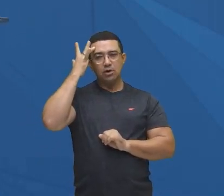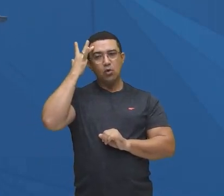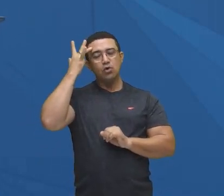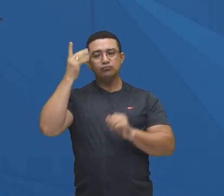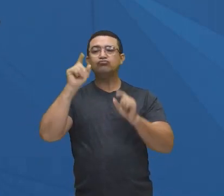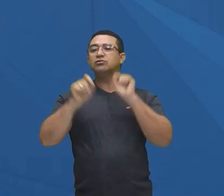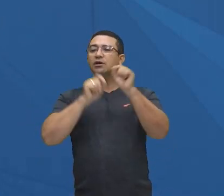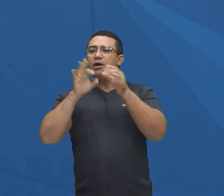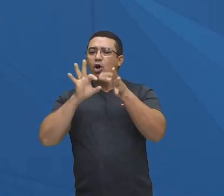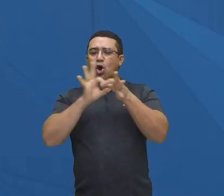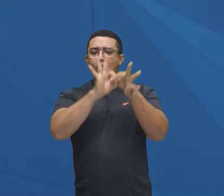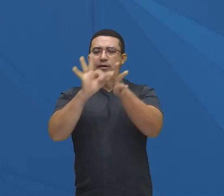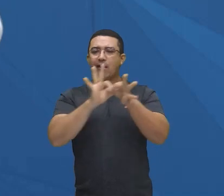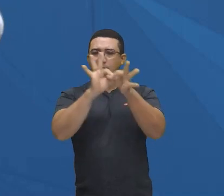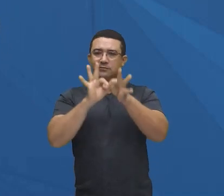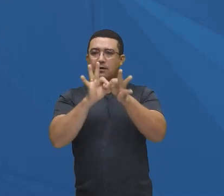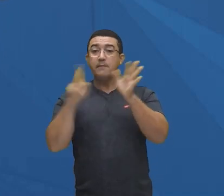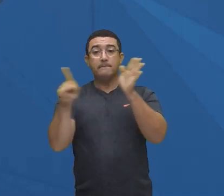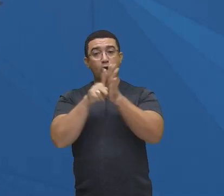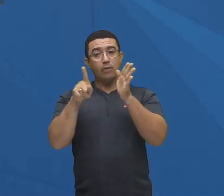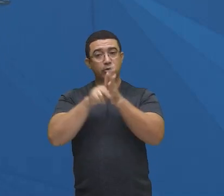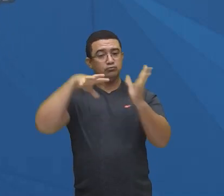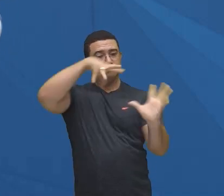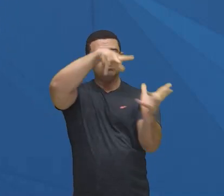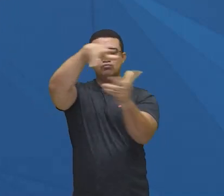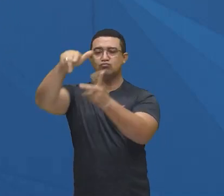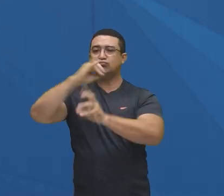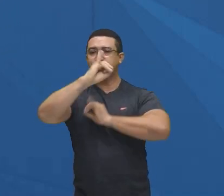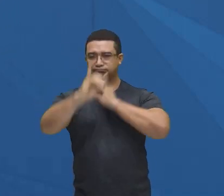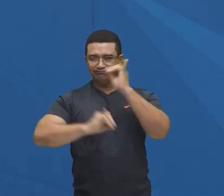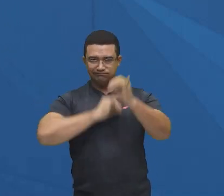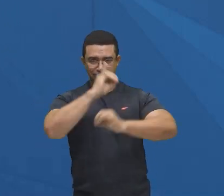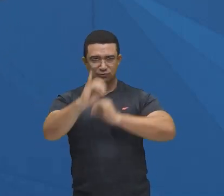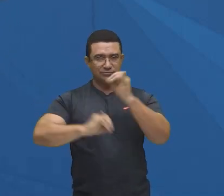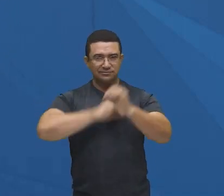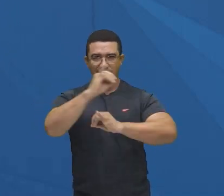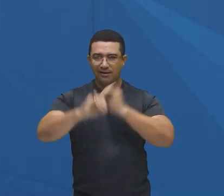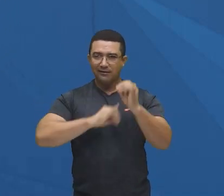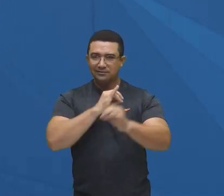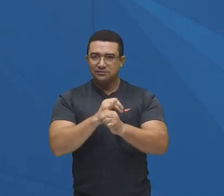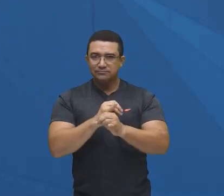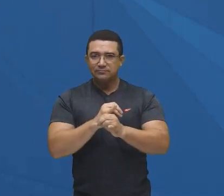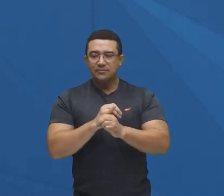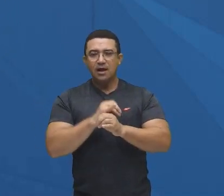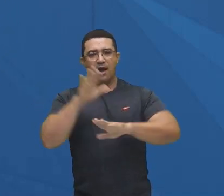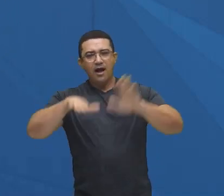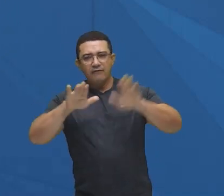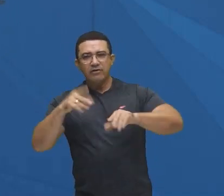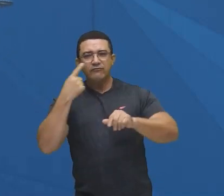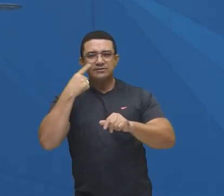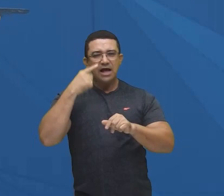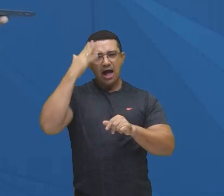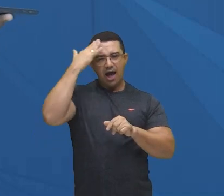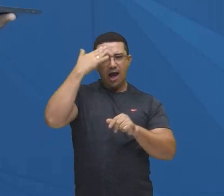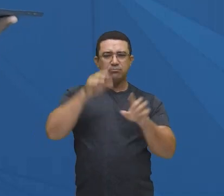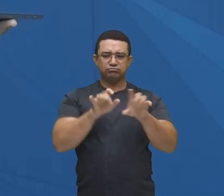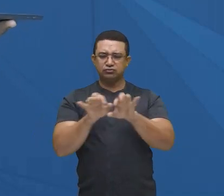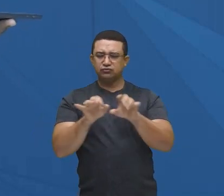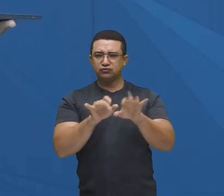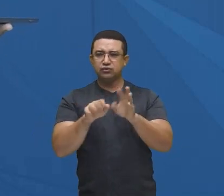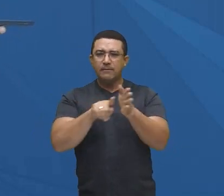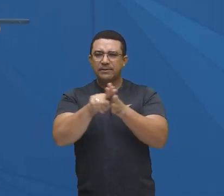à conectividade, né? Ao mundo da internet. Aquilo que a gente sabe, né? Que a gente vai ali, pesquisa e encontra uma gama